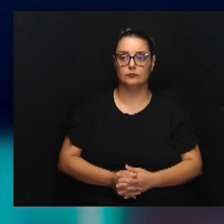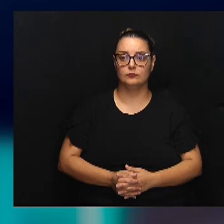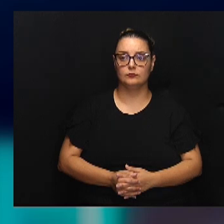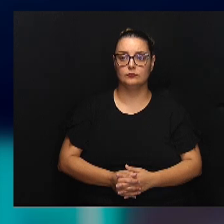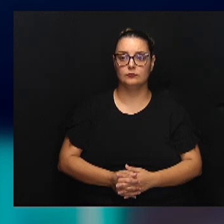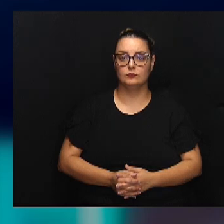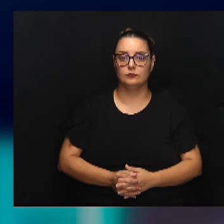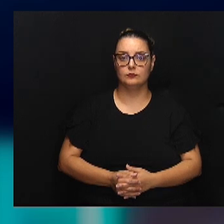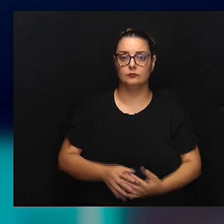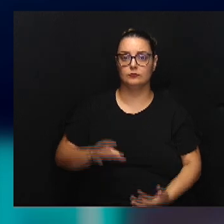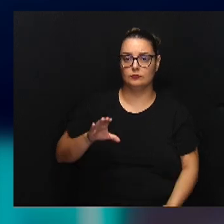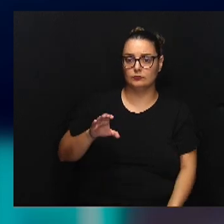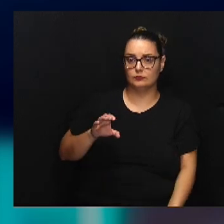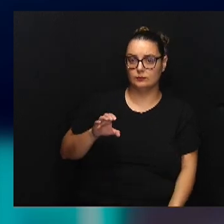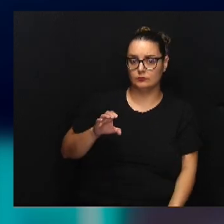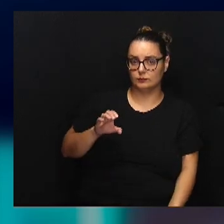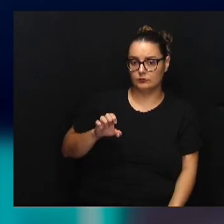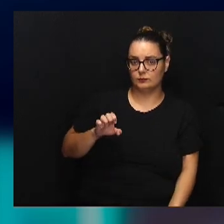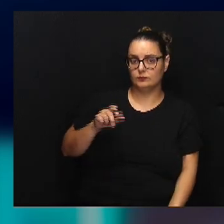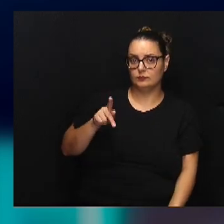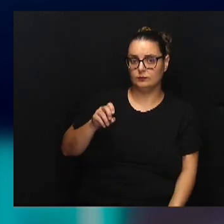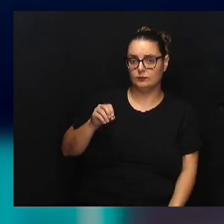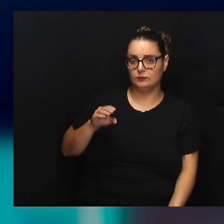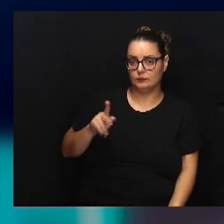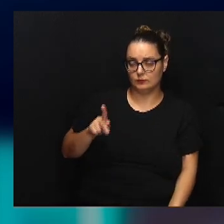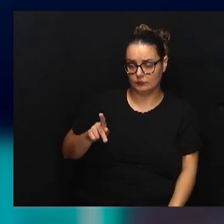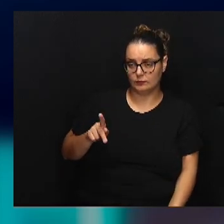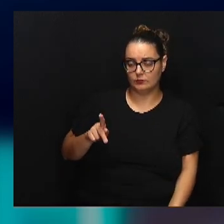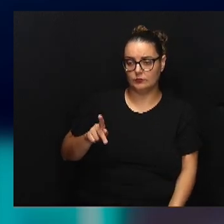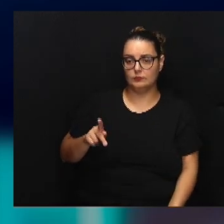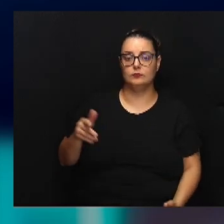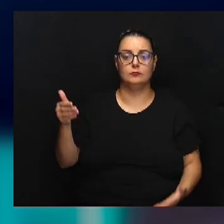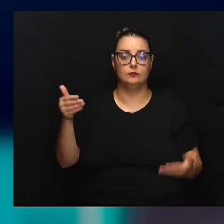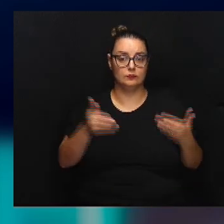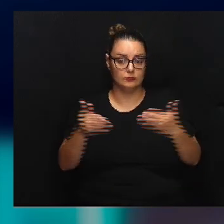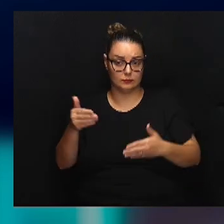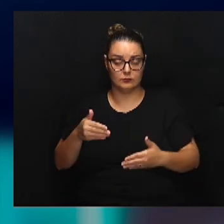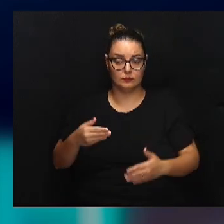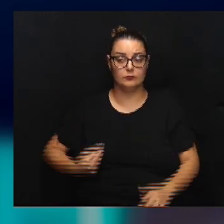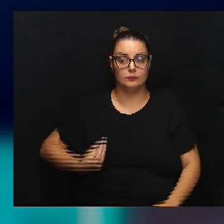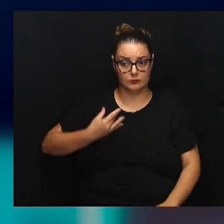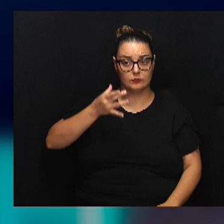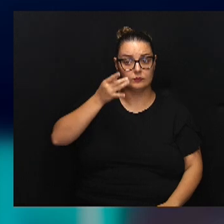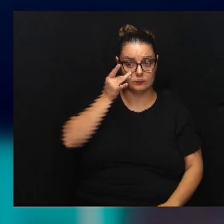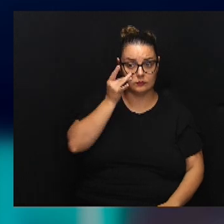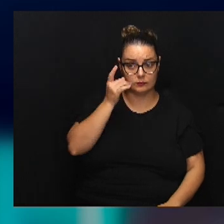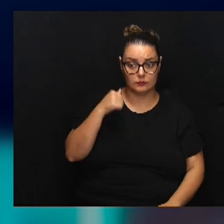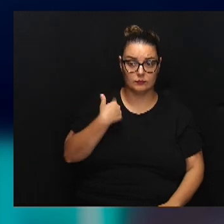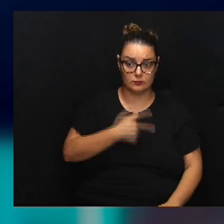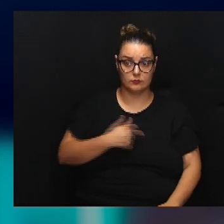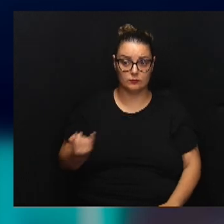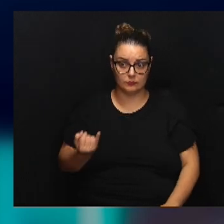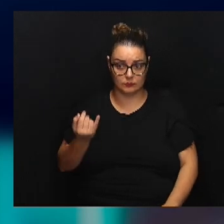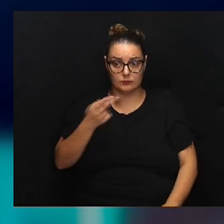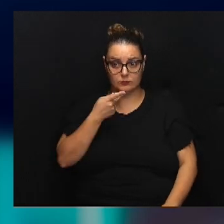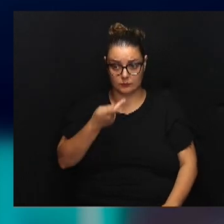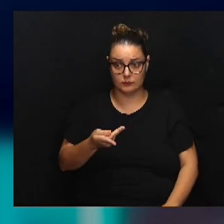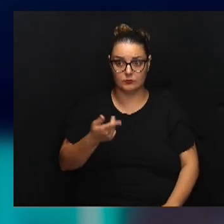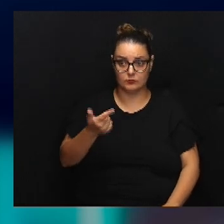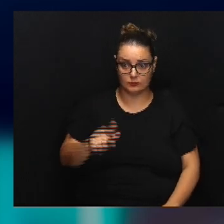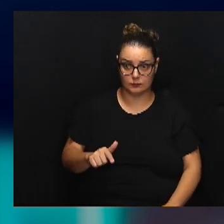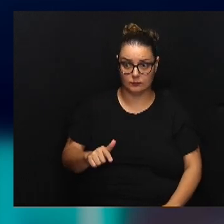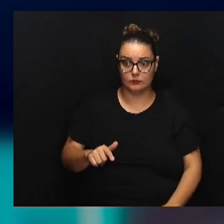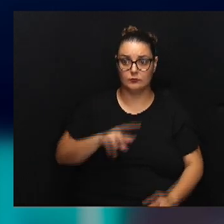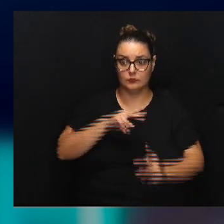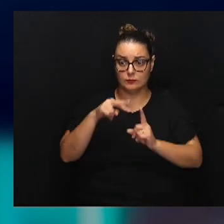do CEPOP, e essa coisa da frequência, né, que para nós é importante. Volto a dizer, do ponto de vista